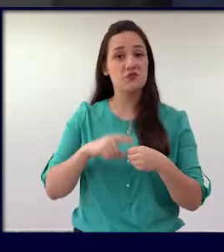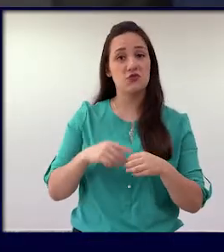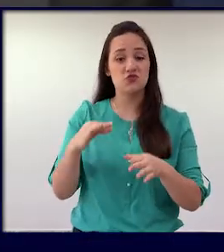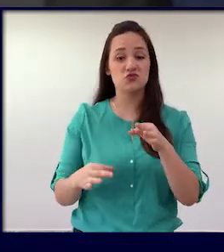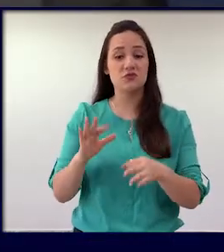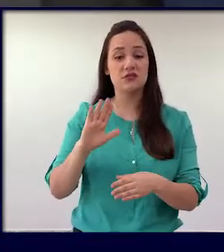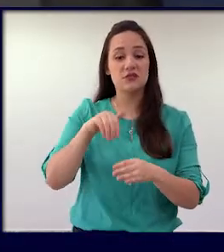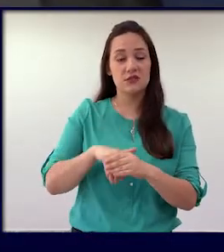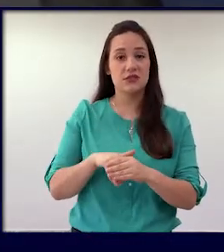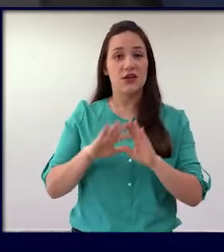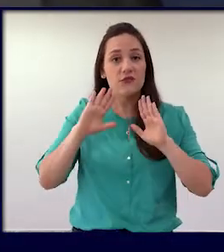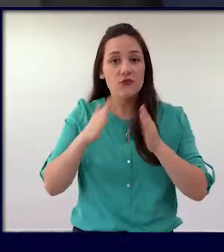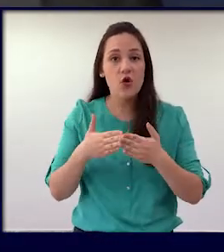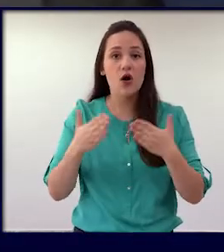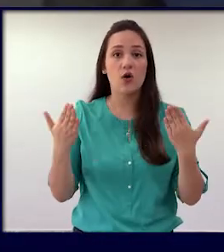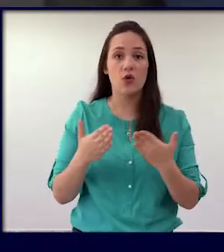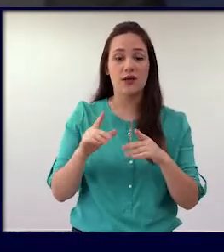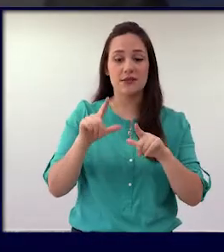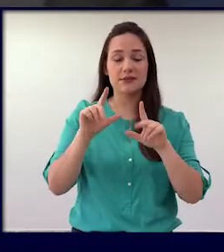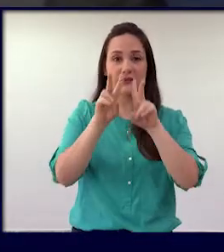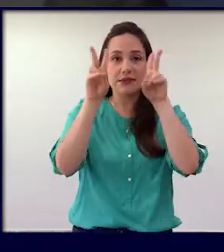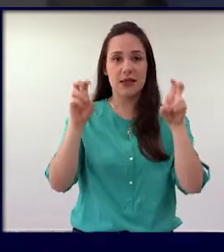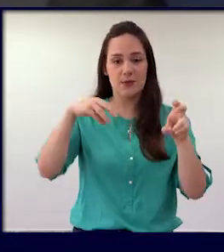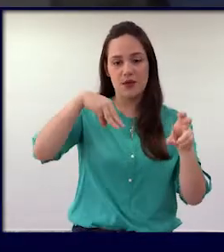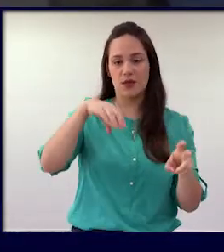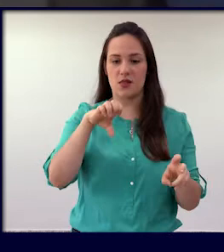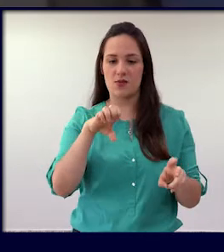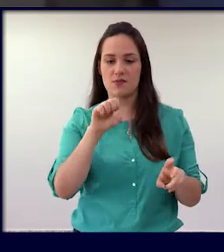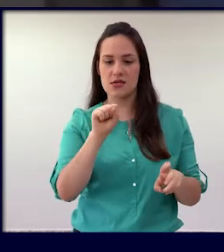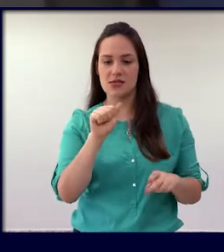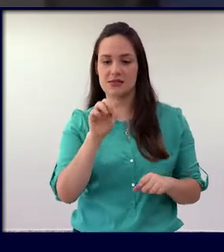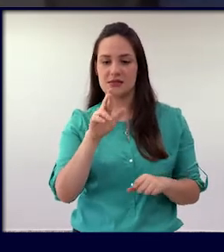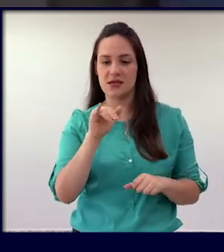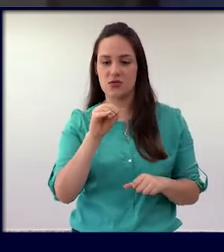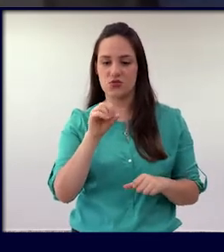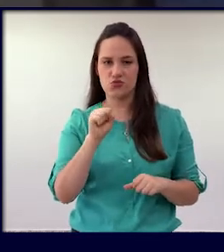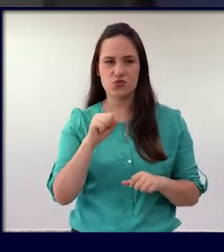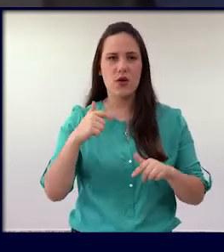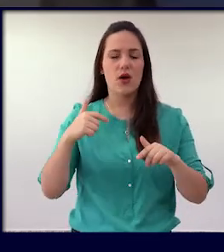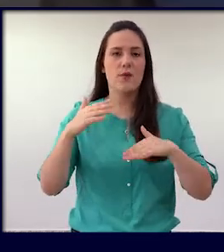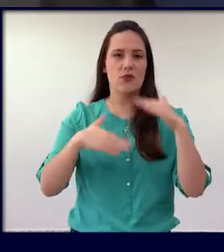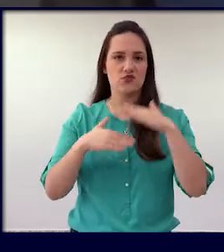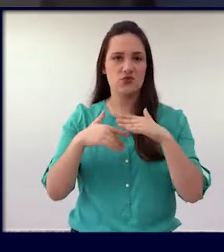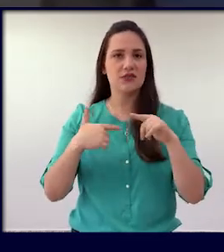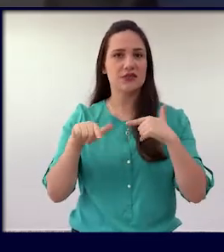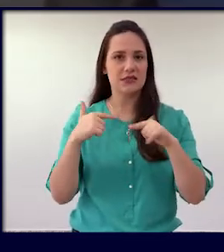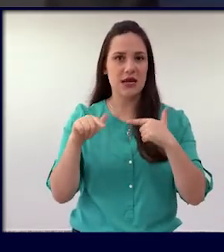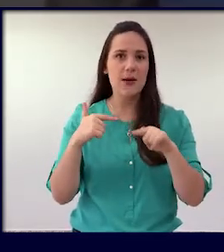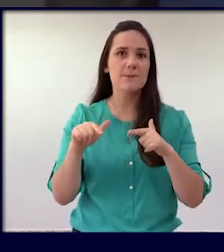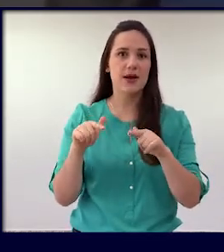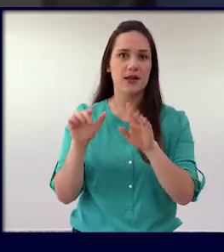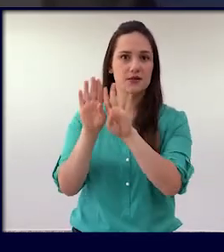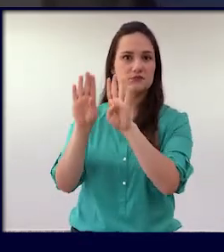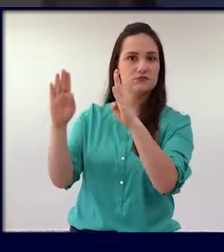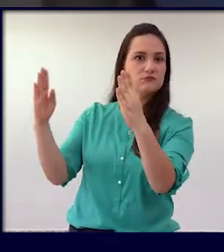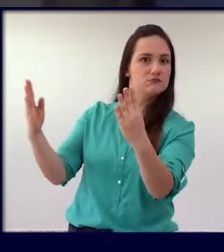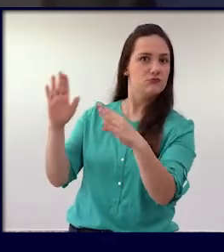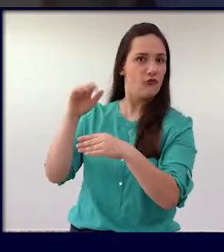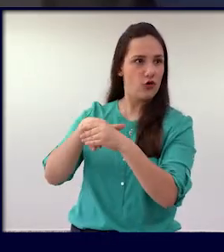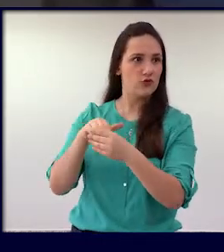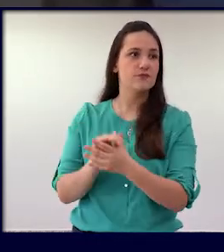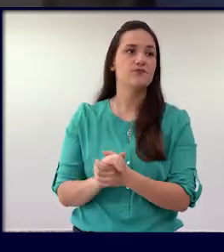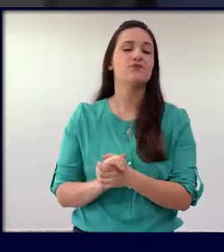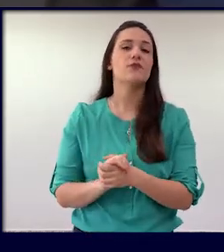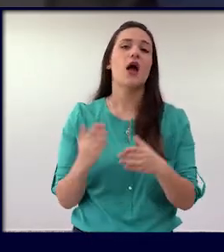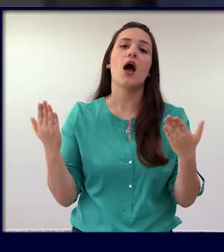Estamos de volta. A Justiça Eleitoral em Foco de hoje está tratando sobre mesários. Eu estou com a Kátia Souza, ela que é coordenadora do Grupo de Trabalho Mesário